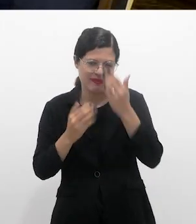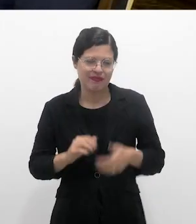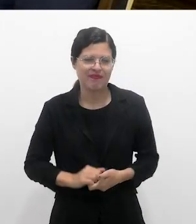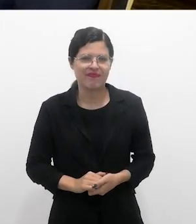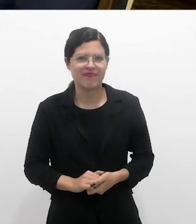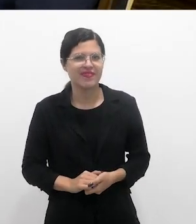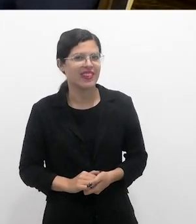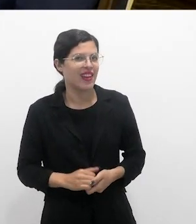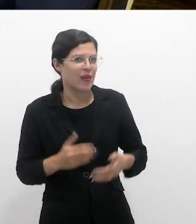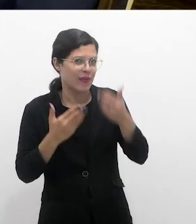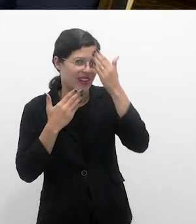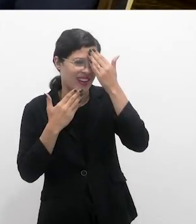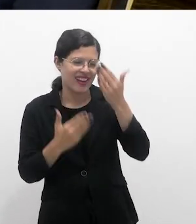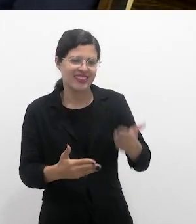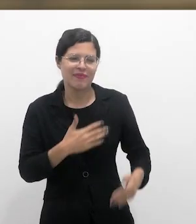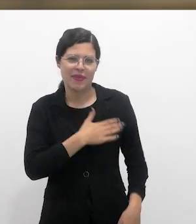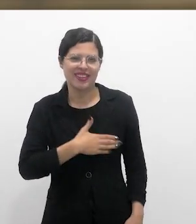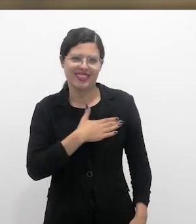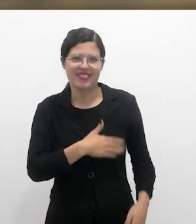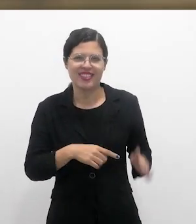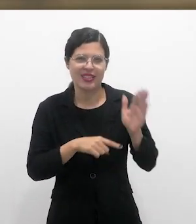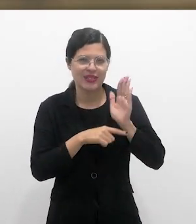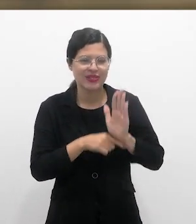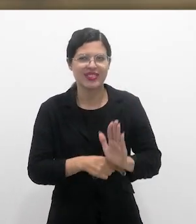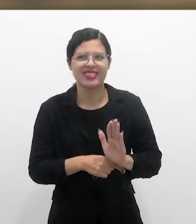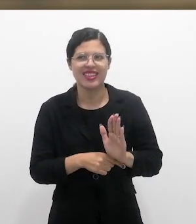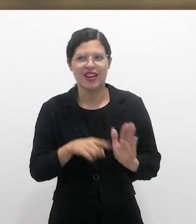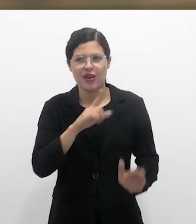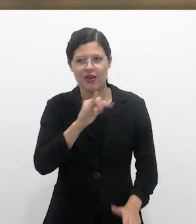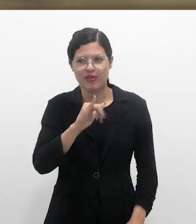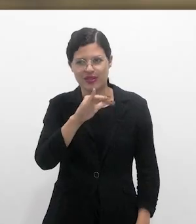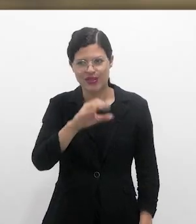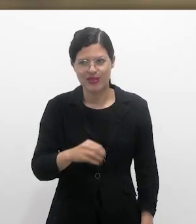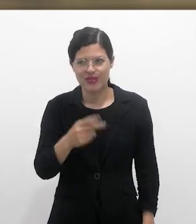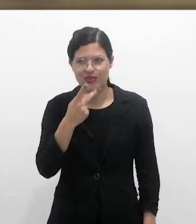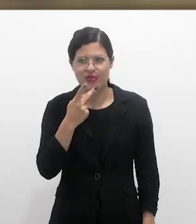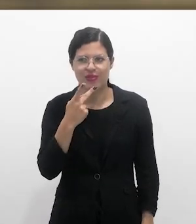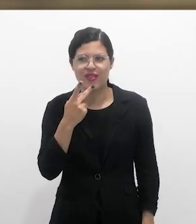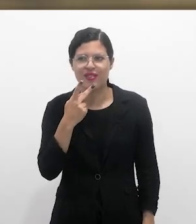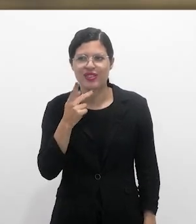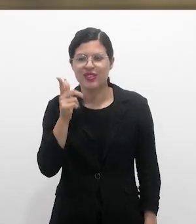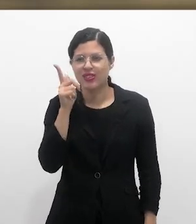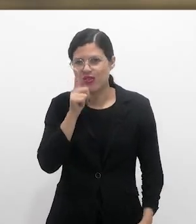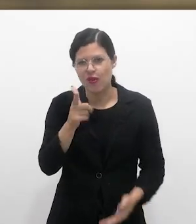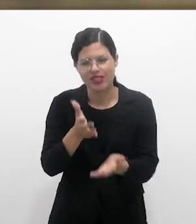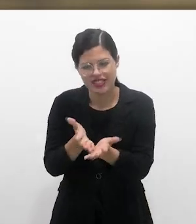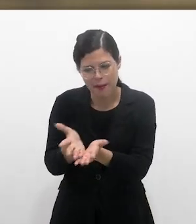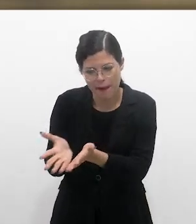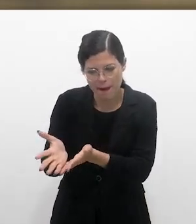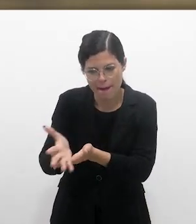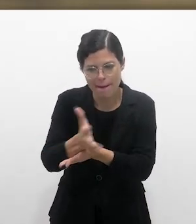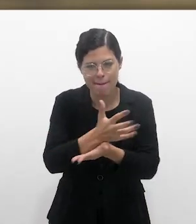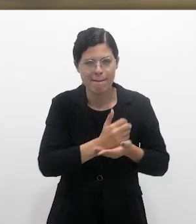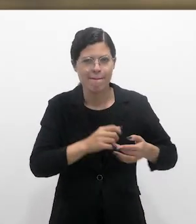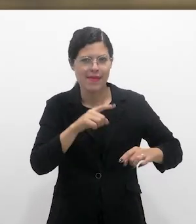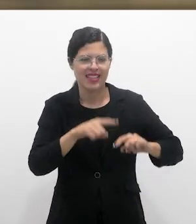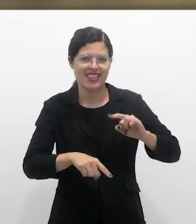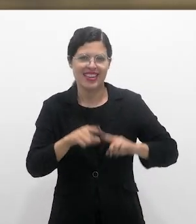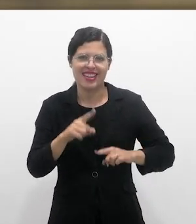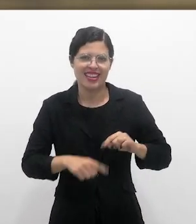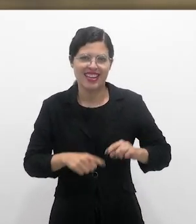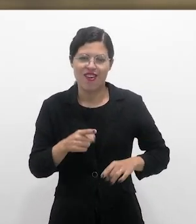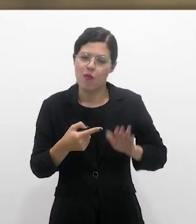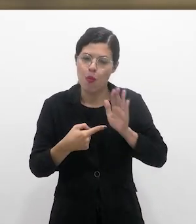poder ajudar. E como o Zico mesmo já falou, a gente conseguir reunir esse acervo e disponibilizar para